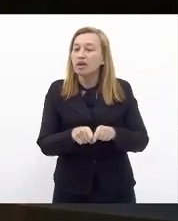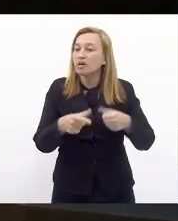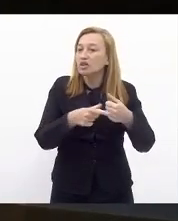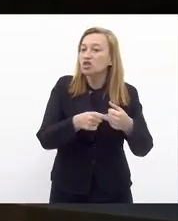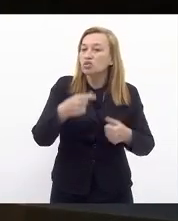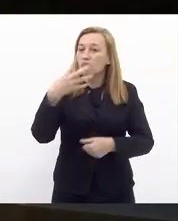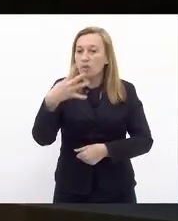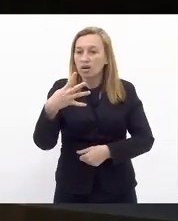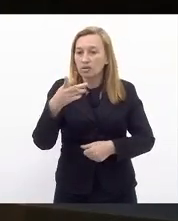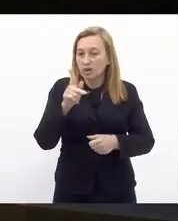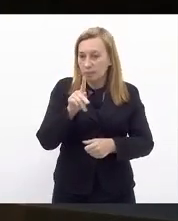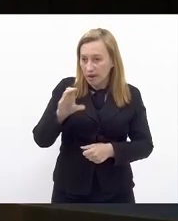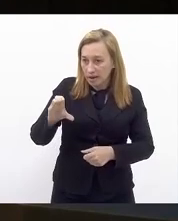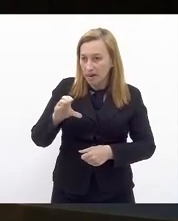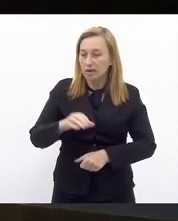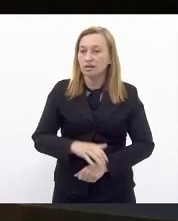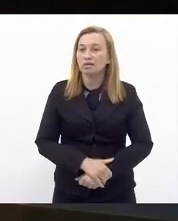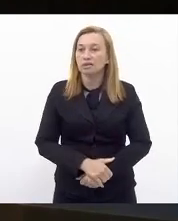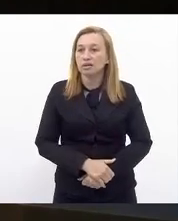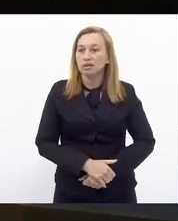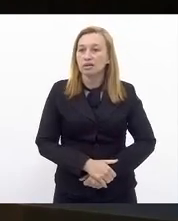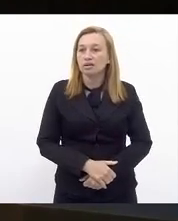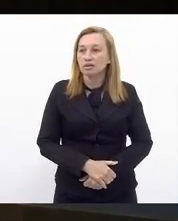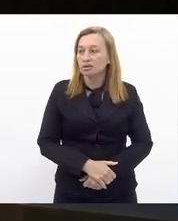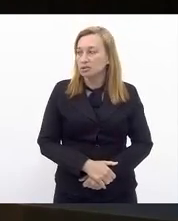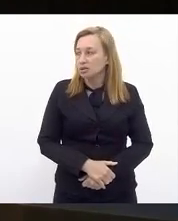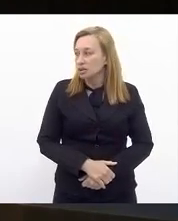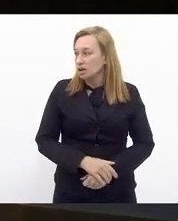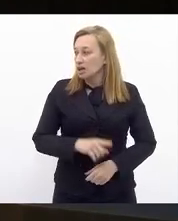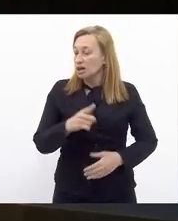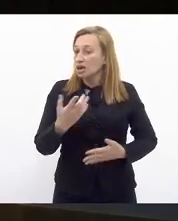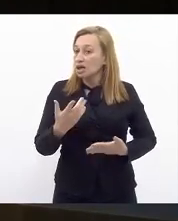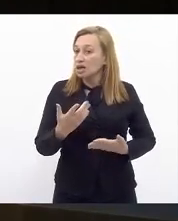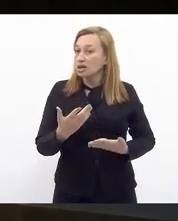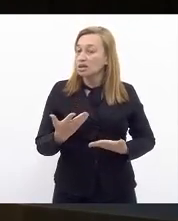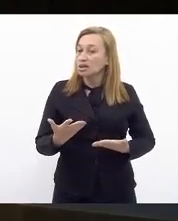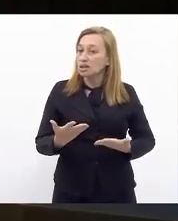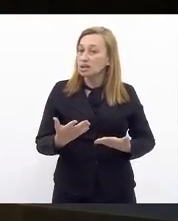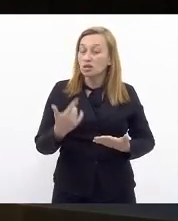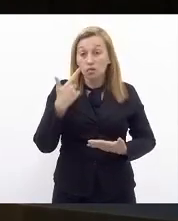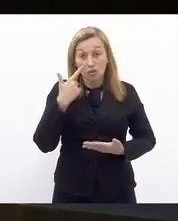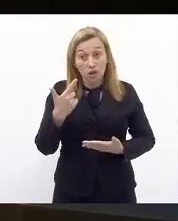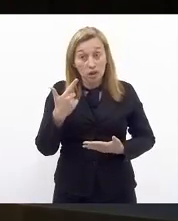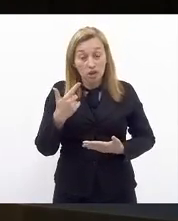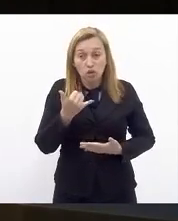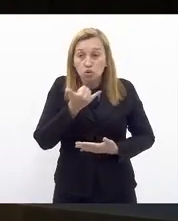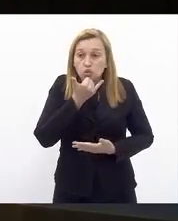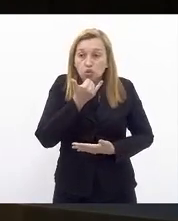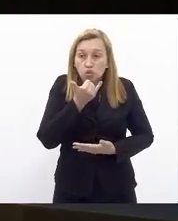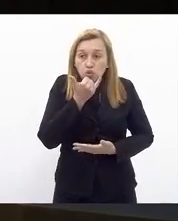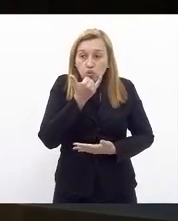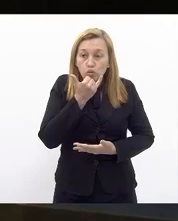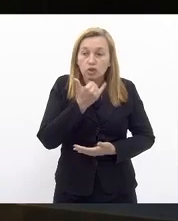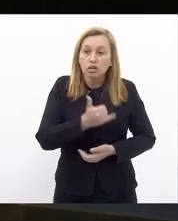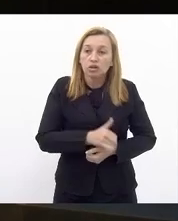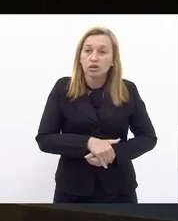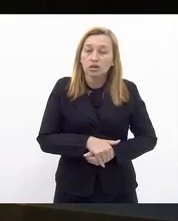4º da PEC e dá aquele servidores e deixa eu deixa eu achar aqui desculpa